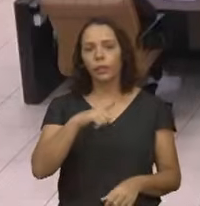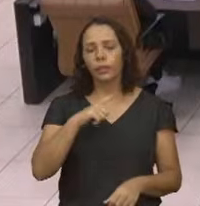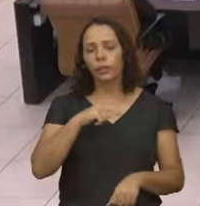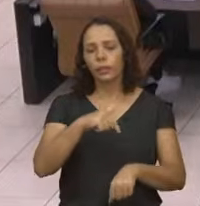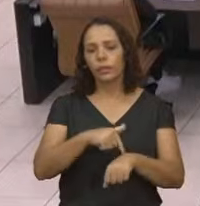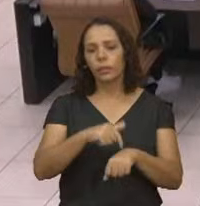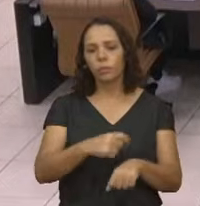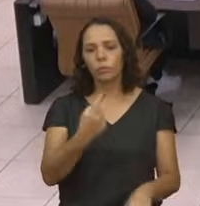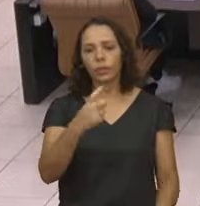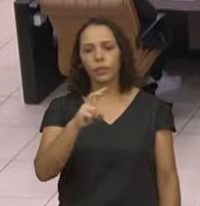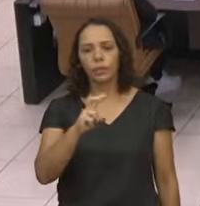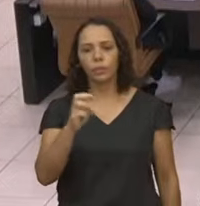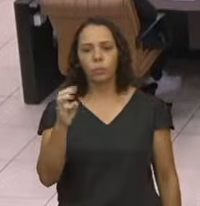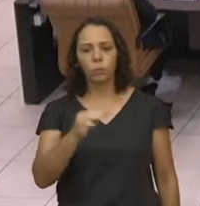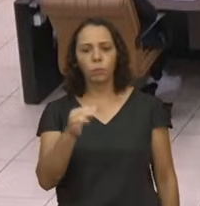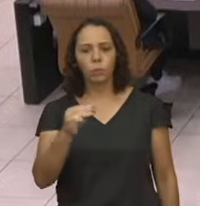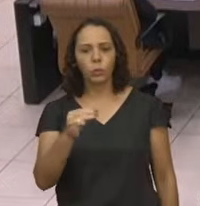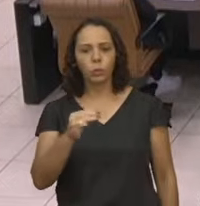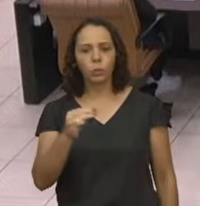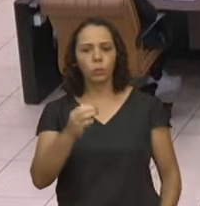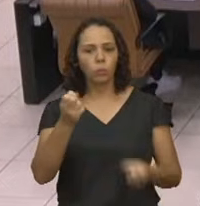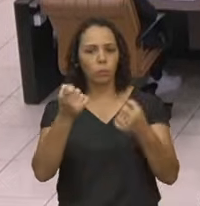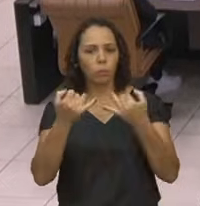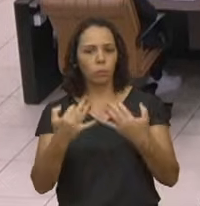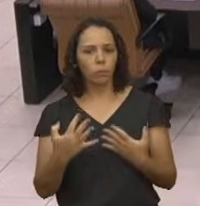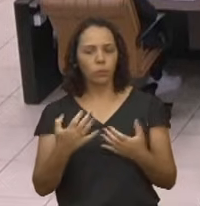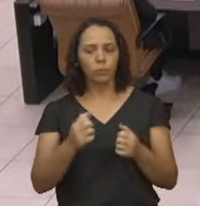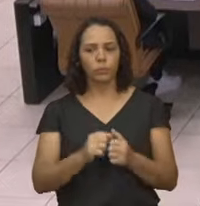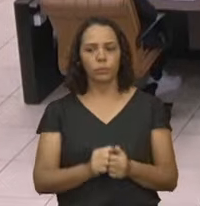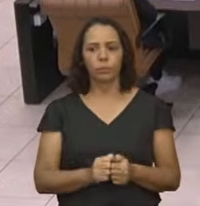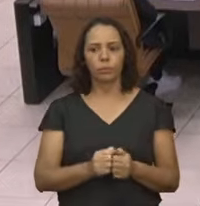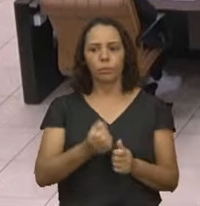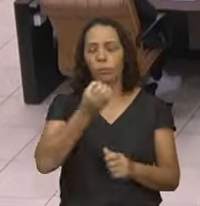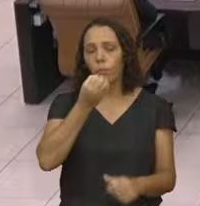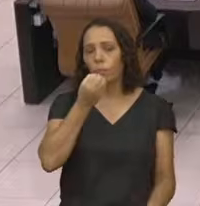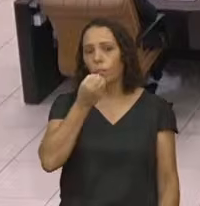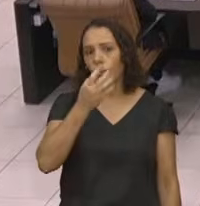Fique à vontade. Bom dia a todos.